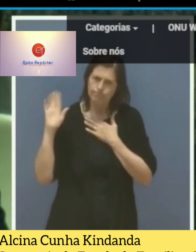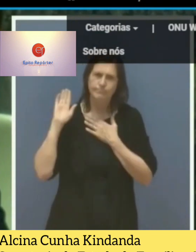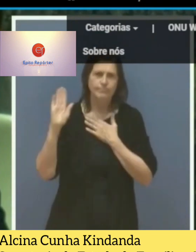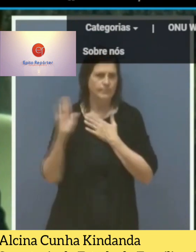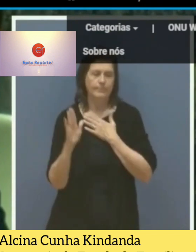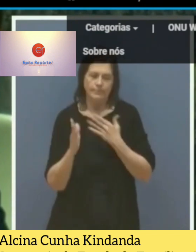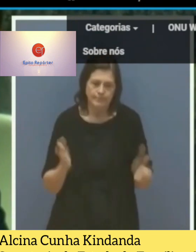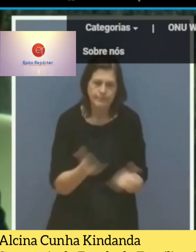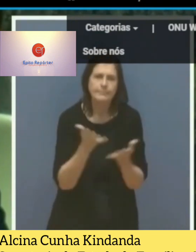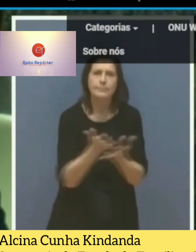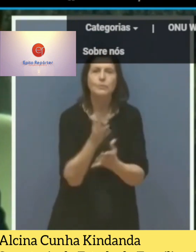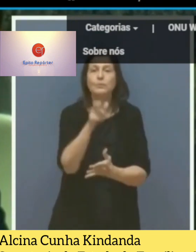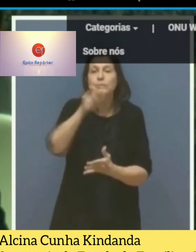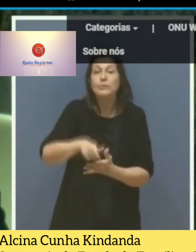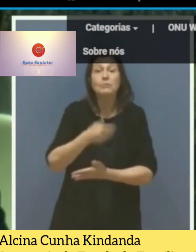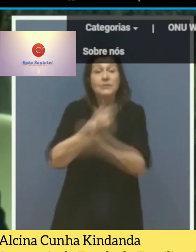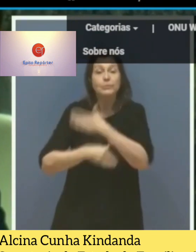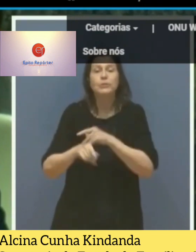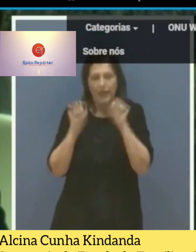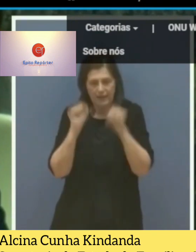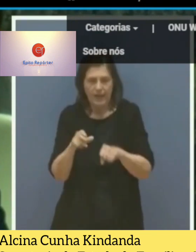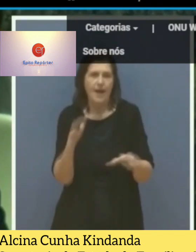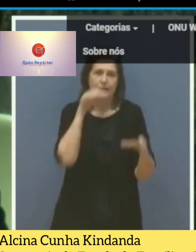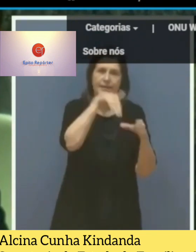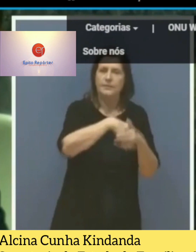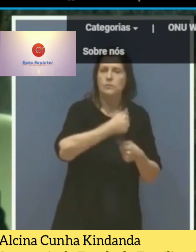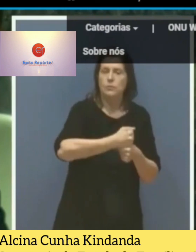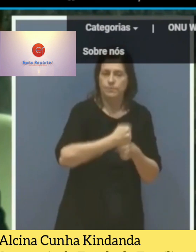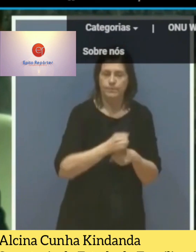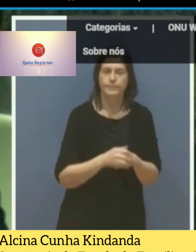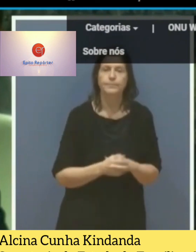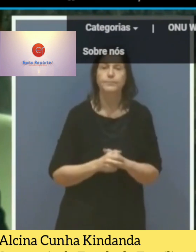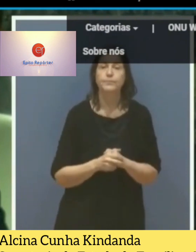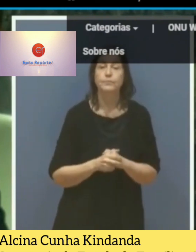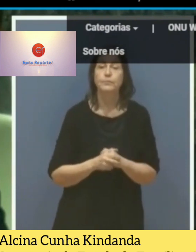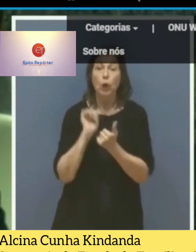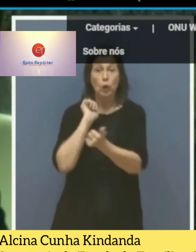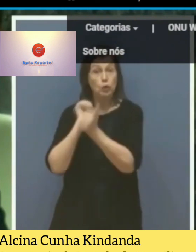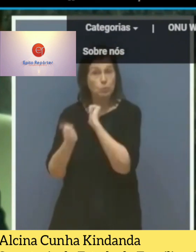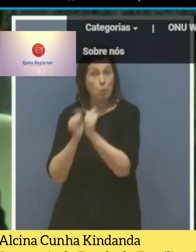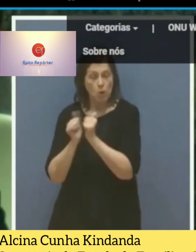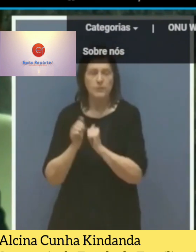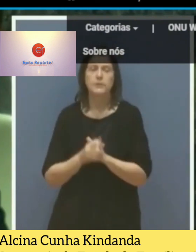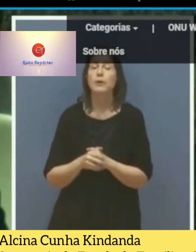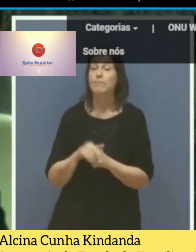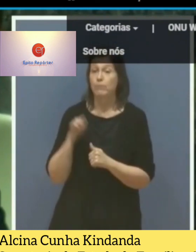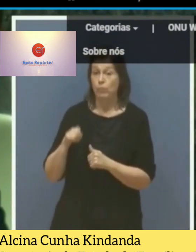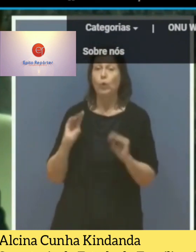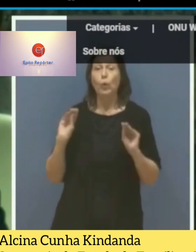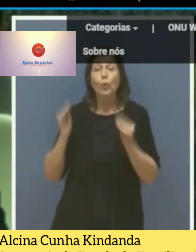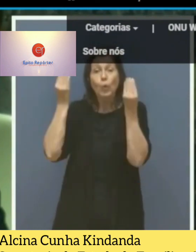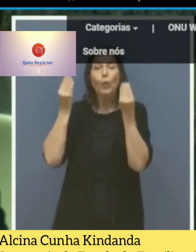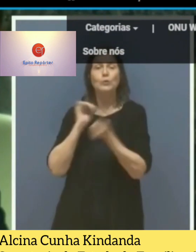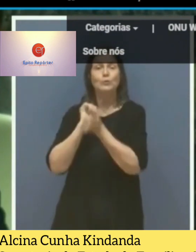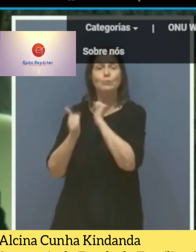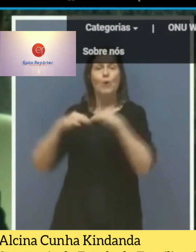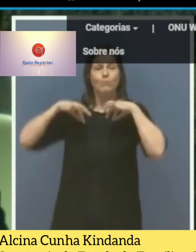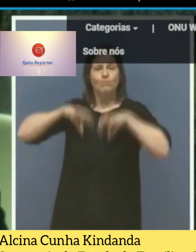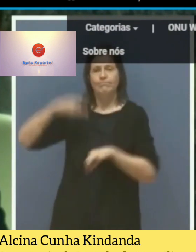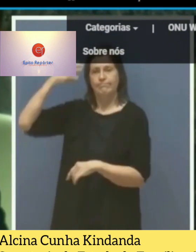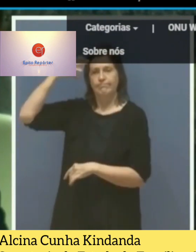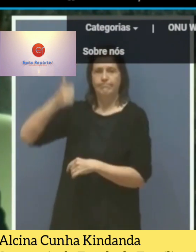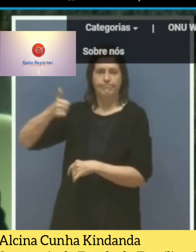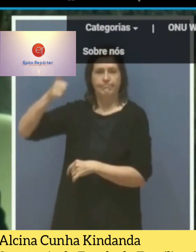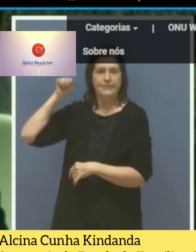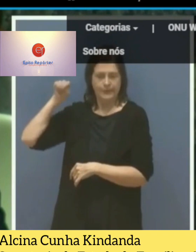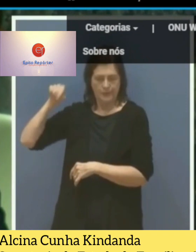trabalho a nível do desporto o governo angolano através do Ministério da Juventude e Desportos lançou programas de sensibilização